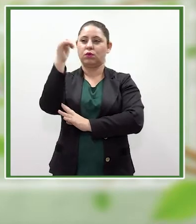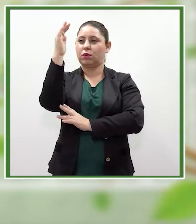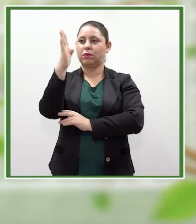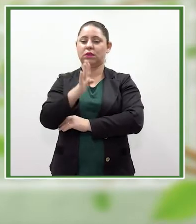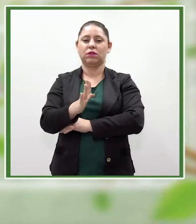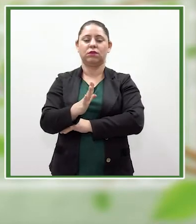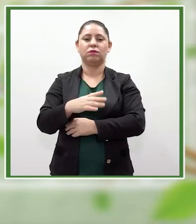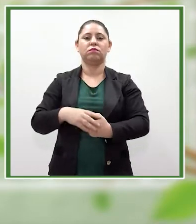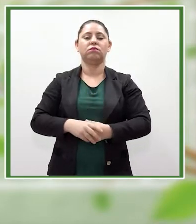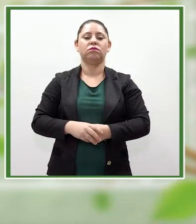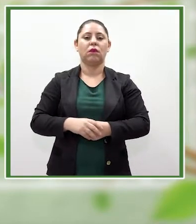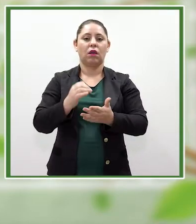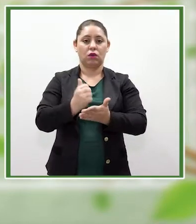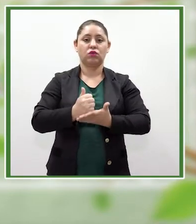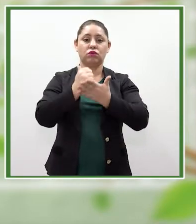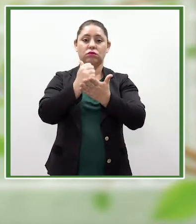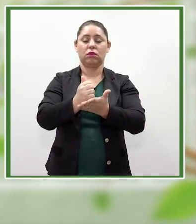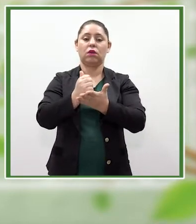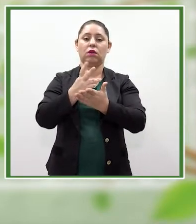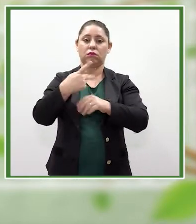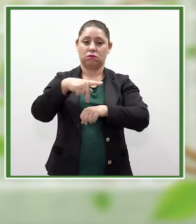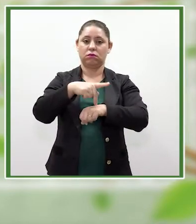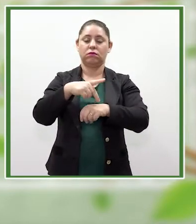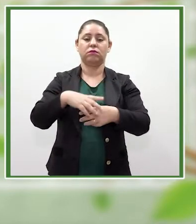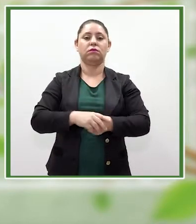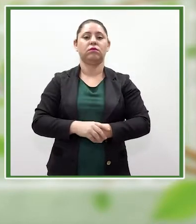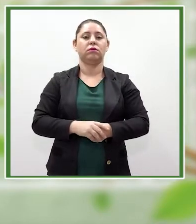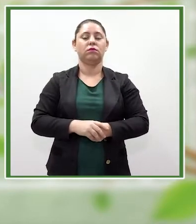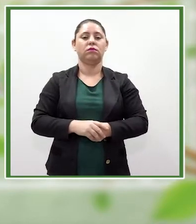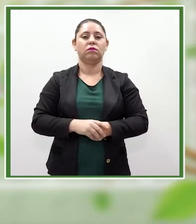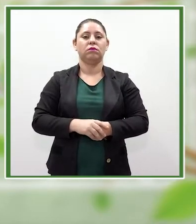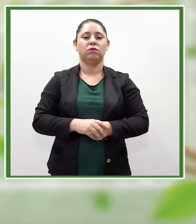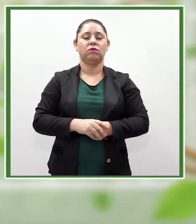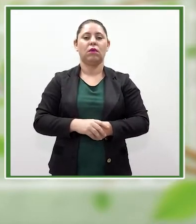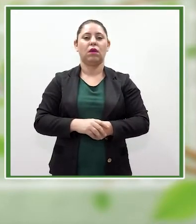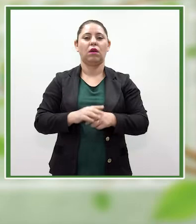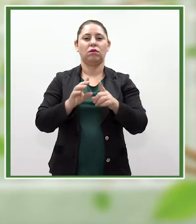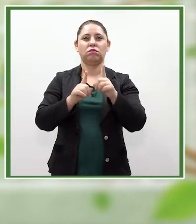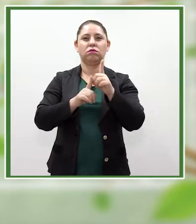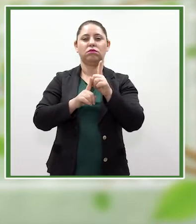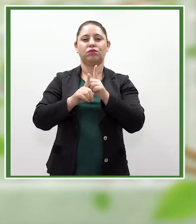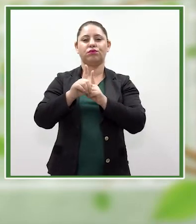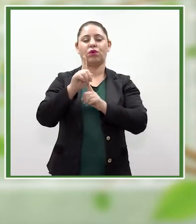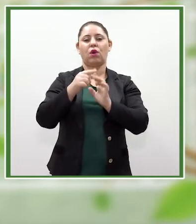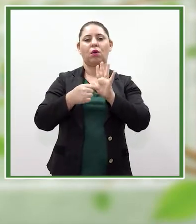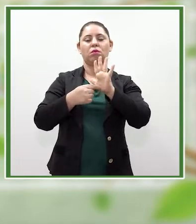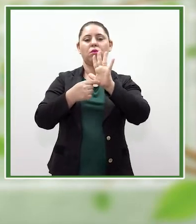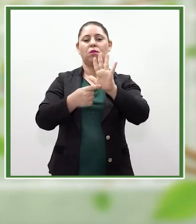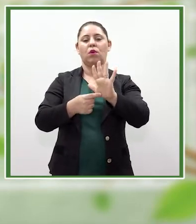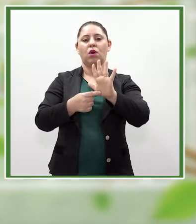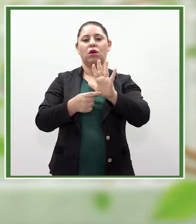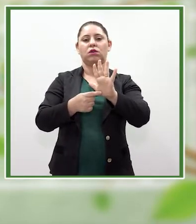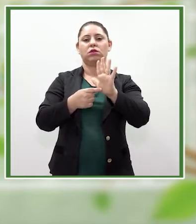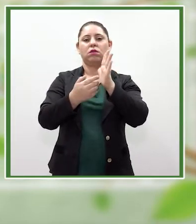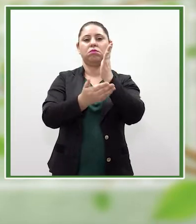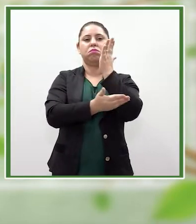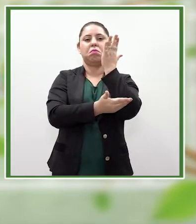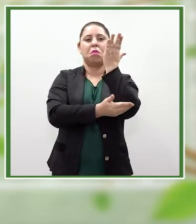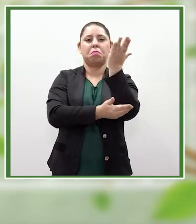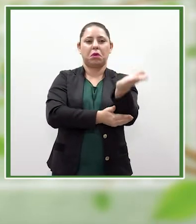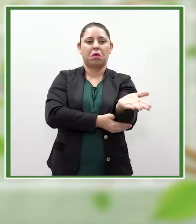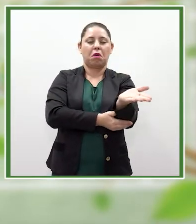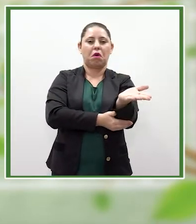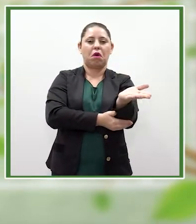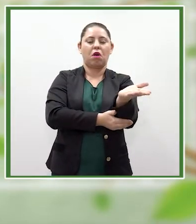desmatamento do Cerrado. Depois um pequeno aumento de 2013 a 2015, mas que agora